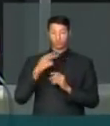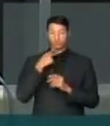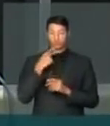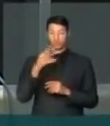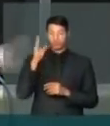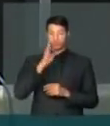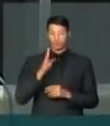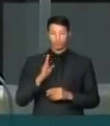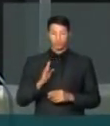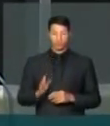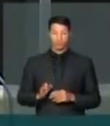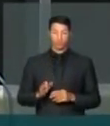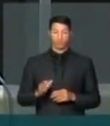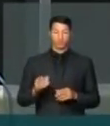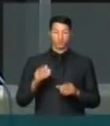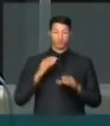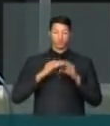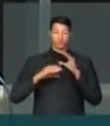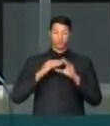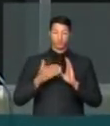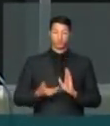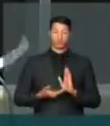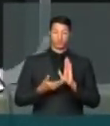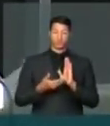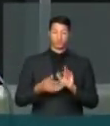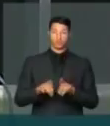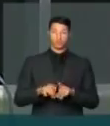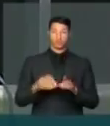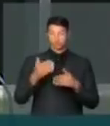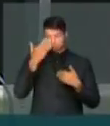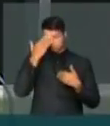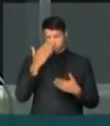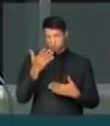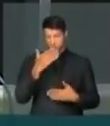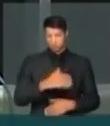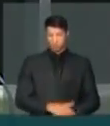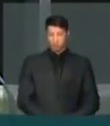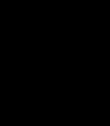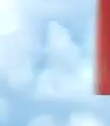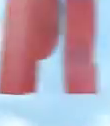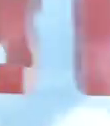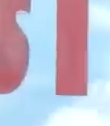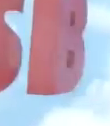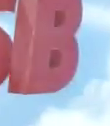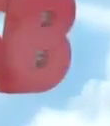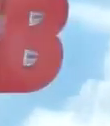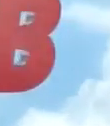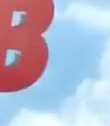Voz do Brasil, no Jornal da Câmara, e agradeço. Obrigada. Muito obrigado.